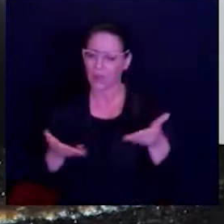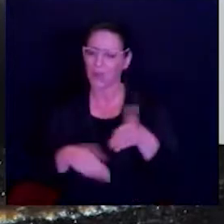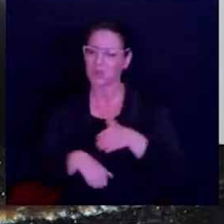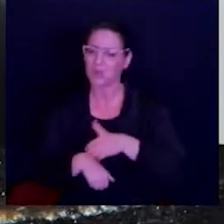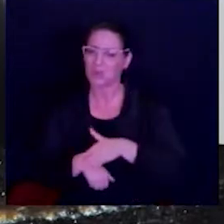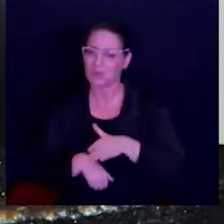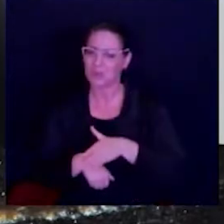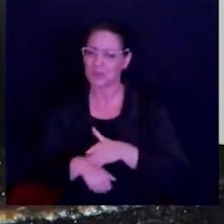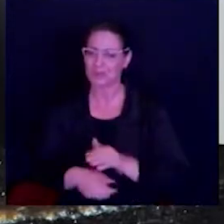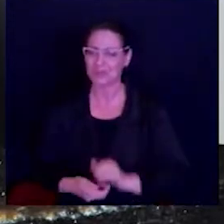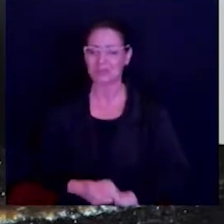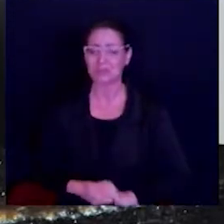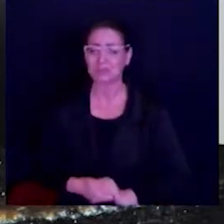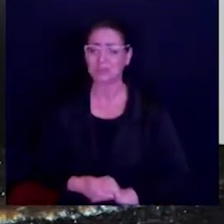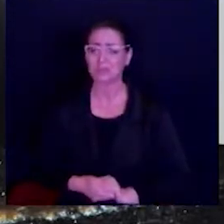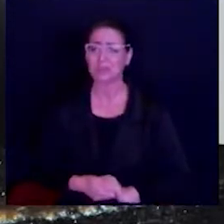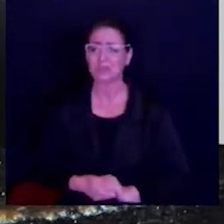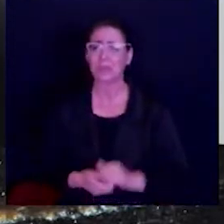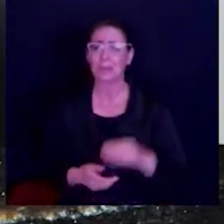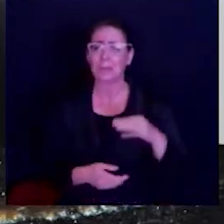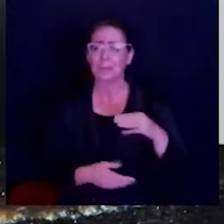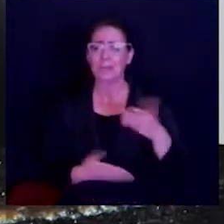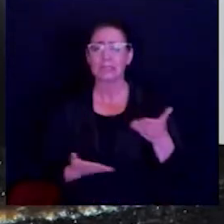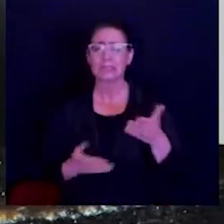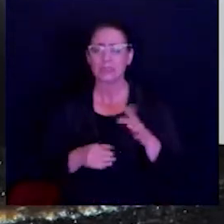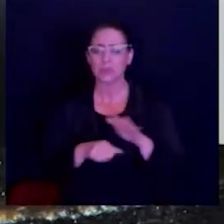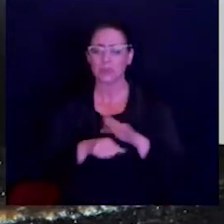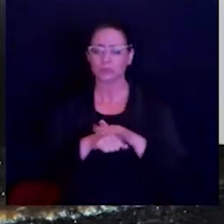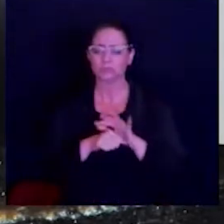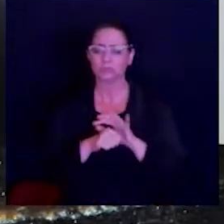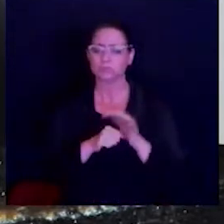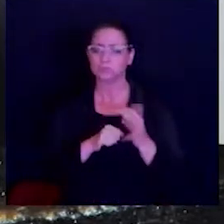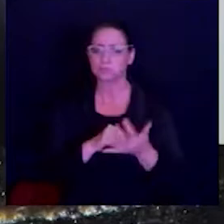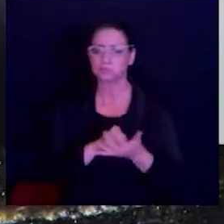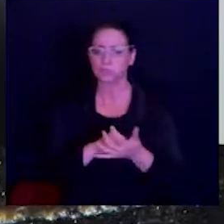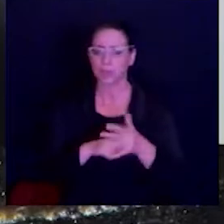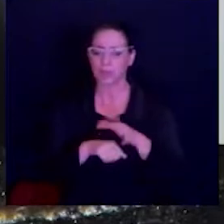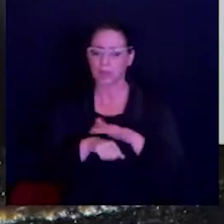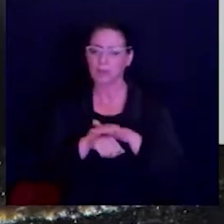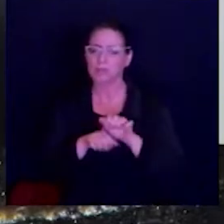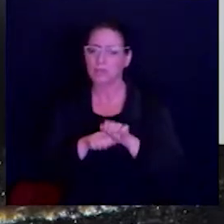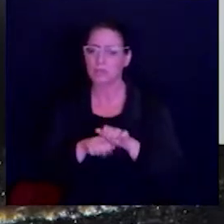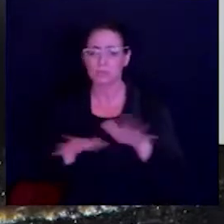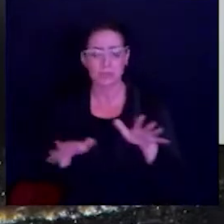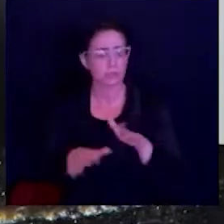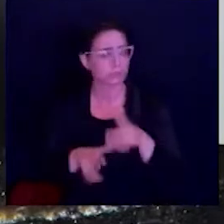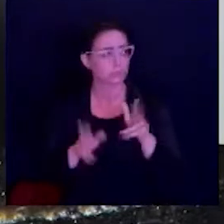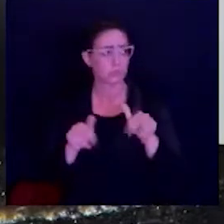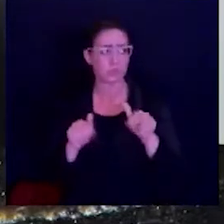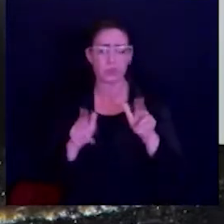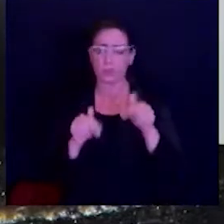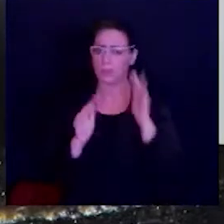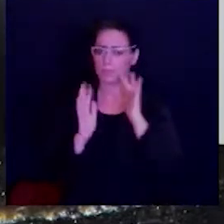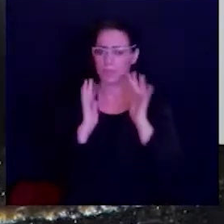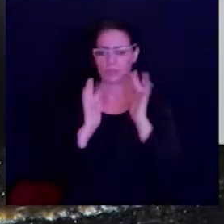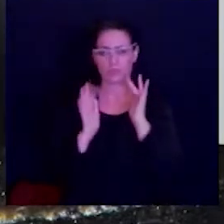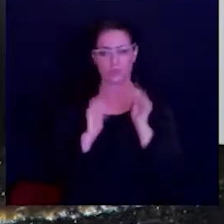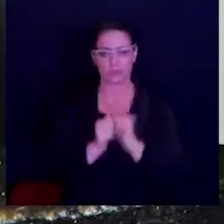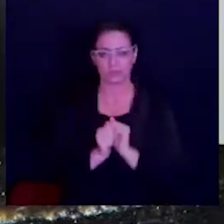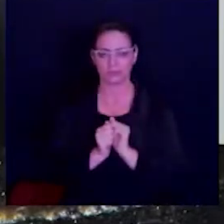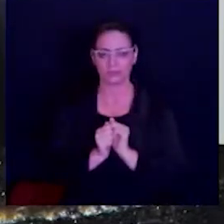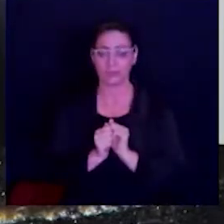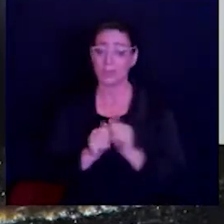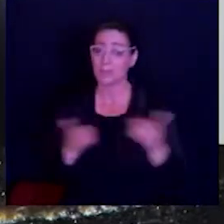desses. Formar-se em meio a uma pandemia, virtualmente, inimaginável. Nesse sentido, é